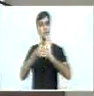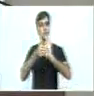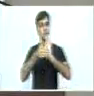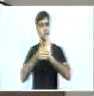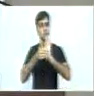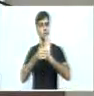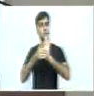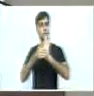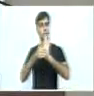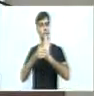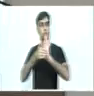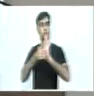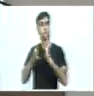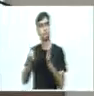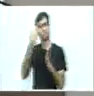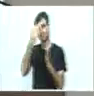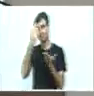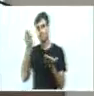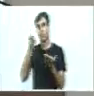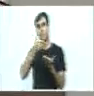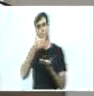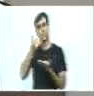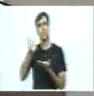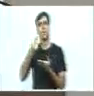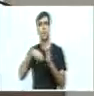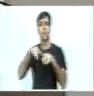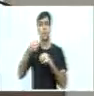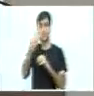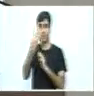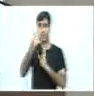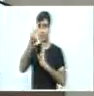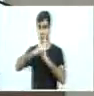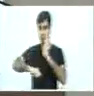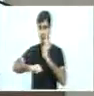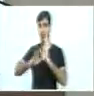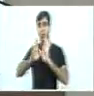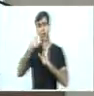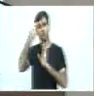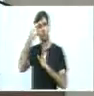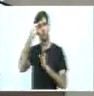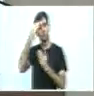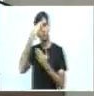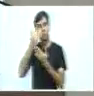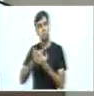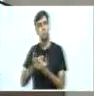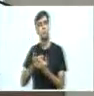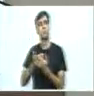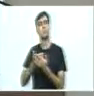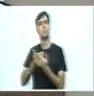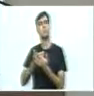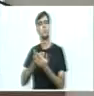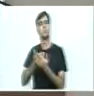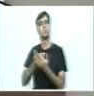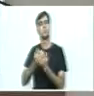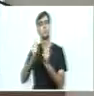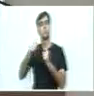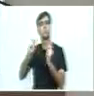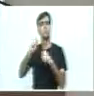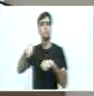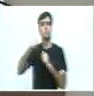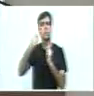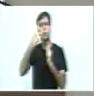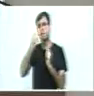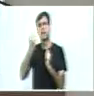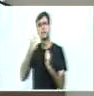proposta, salvo o melhor juízo, seriam preciso 3 assinaturas, mas eu acredito que não devemos